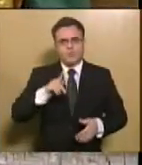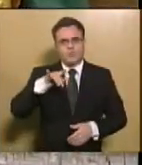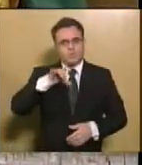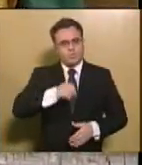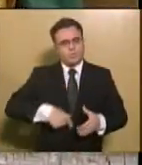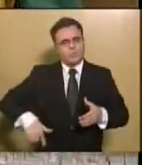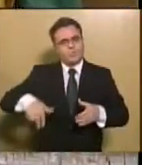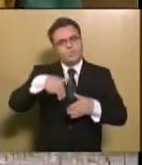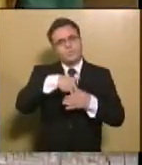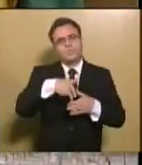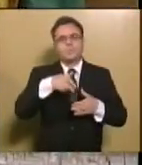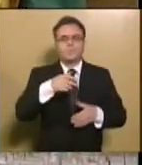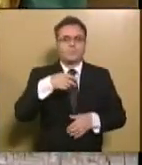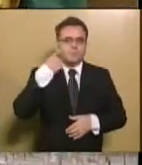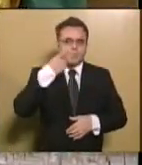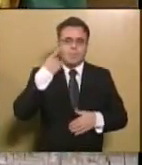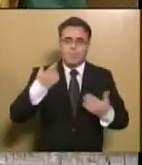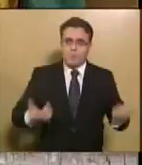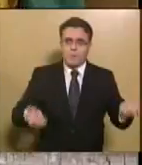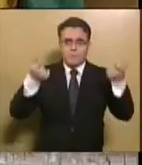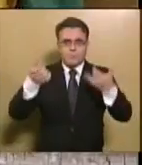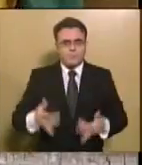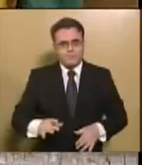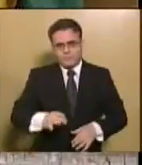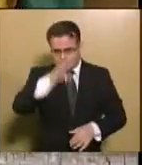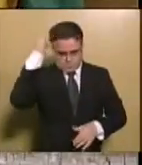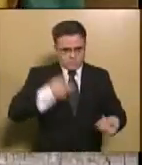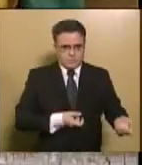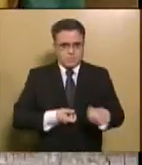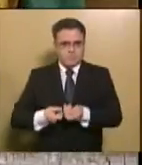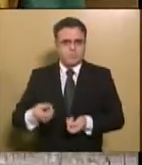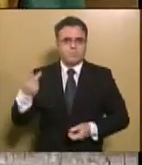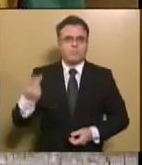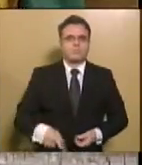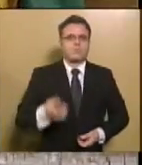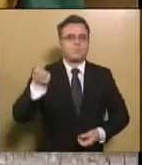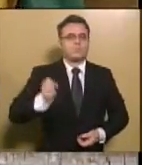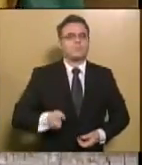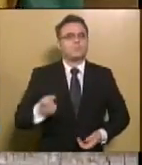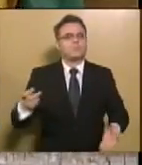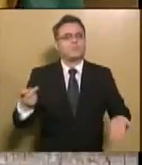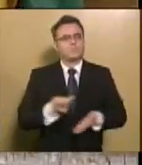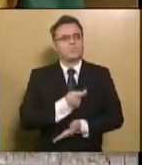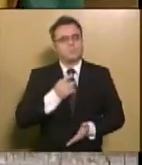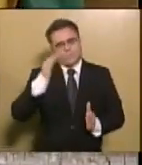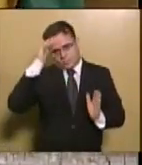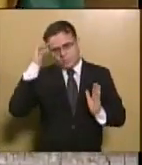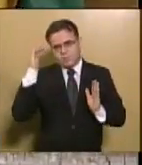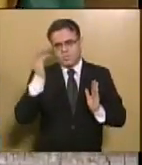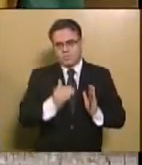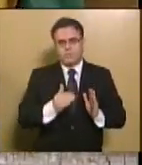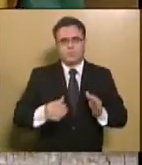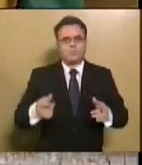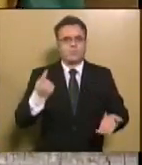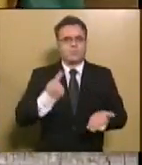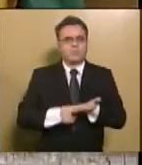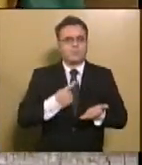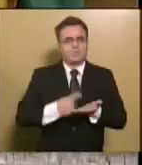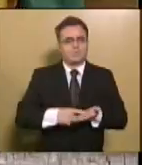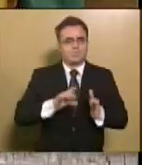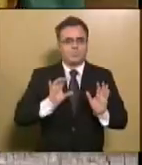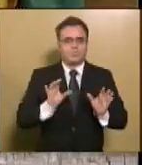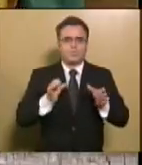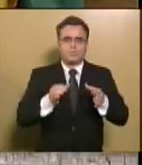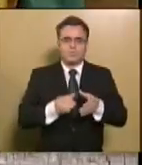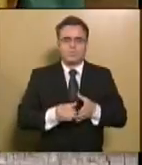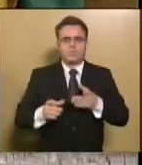os presentes e se reportou aos bombeiros militares do Estado de Sergipe para informar que esta casa, atendendo seu pleito, formou uma comissão parlamentar para